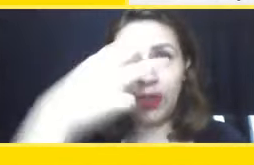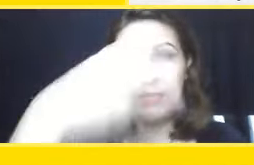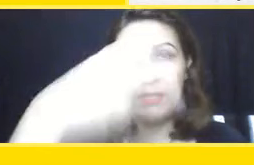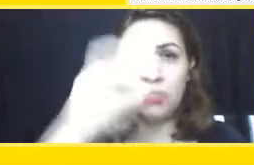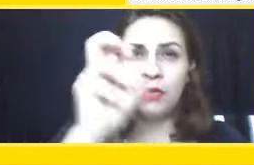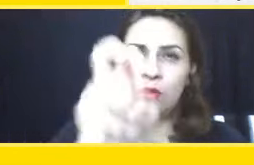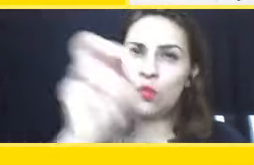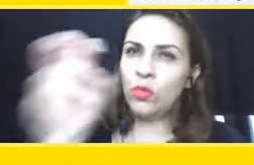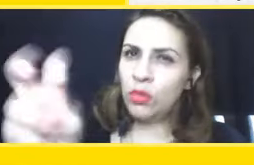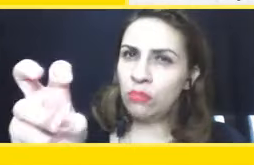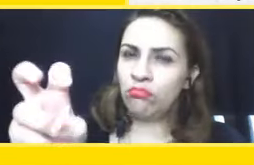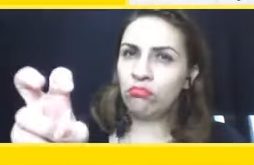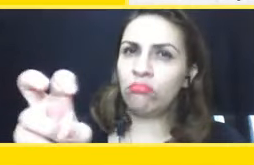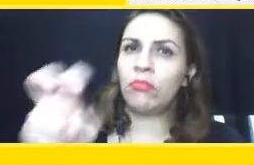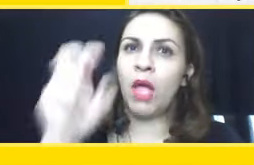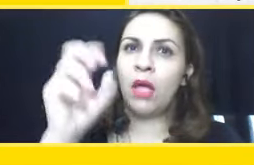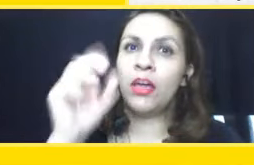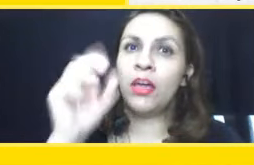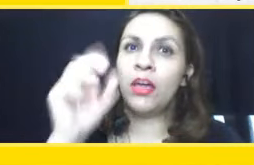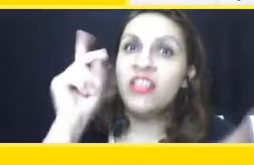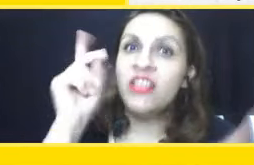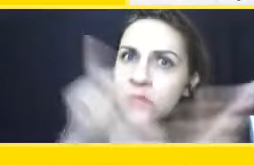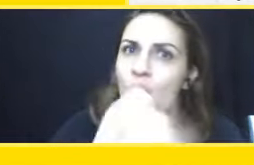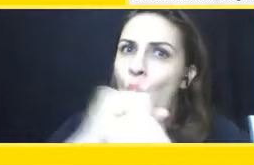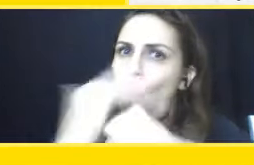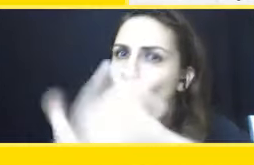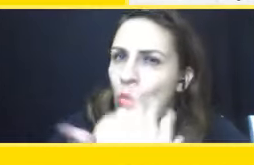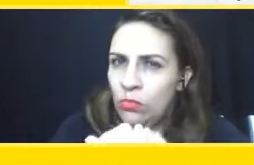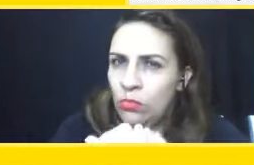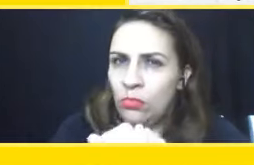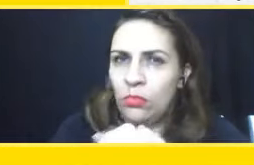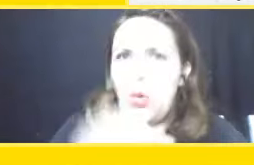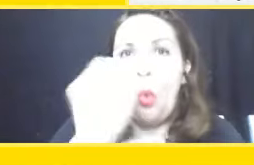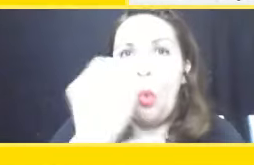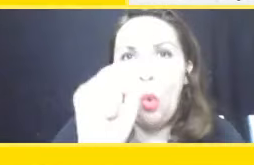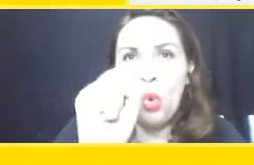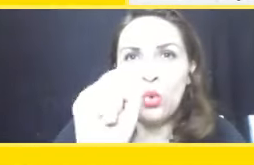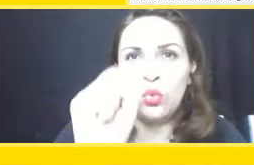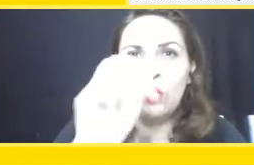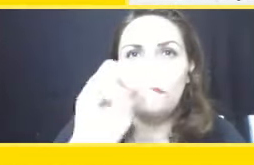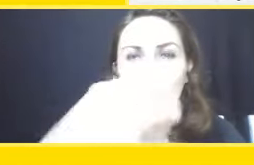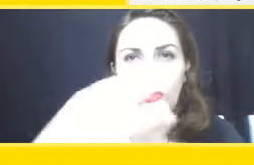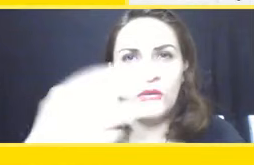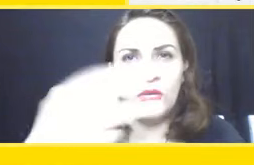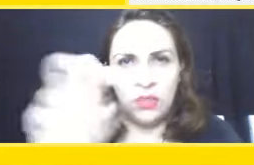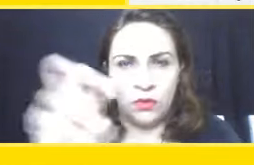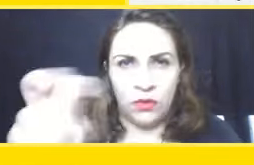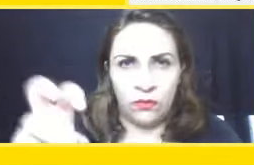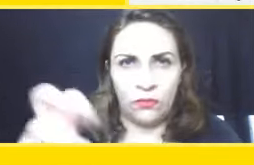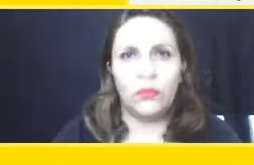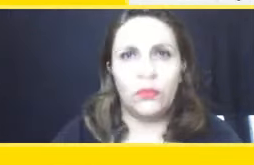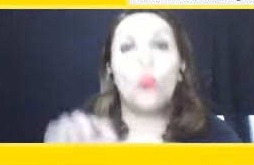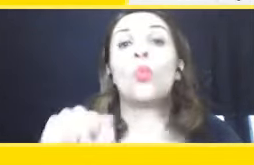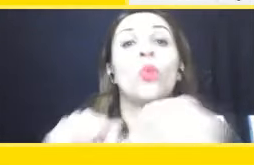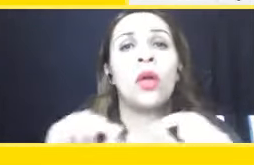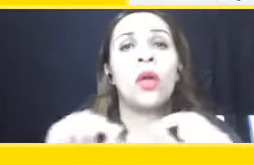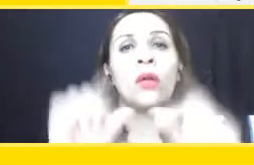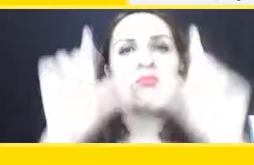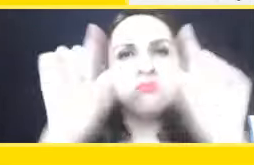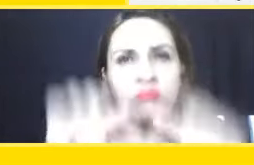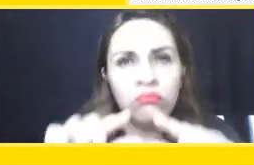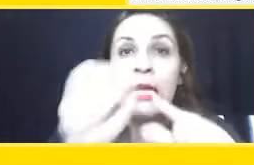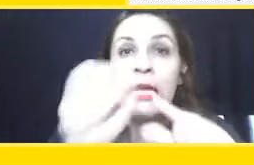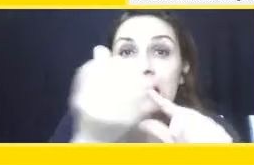8.355 casos confirmados na Ceilândia. Desses 8.355 casos, Edilson,